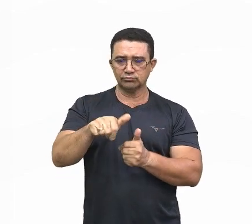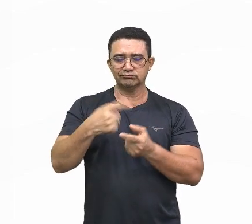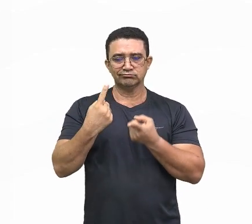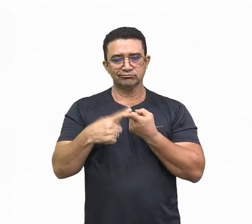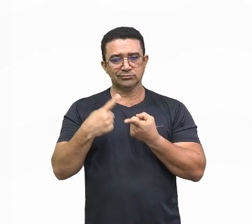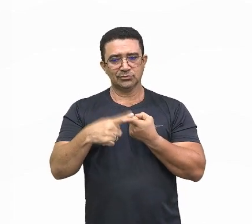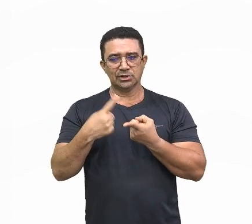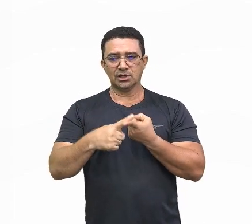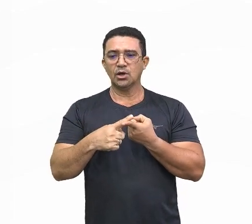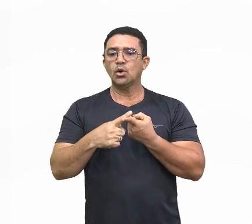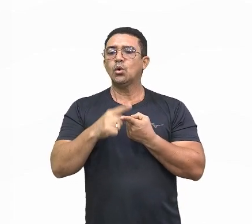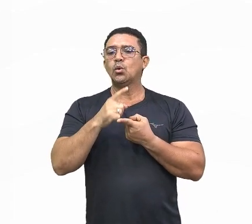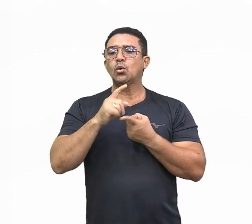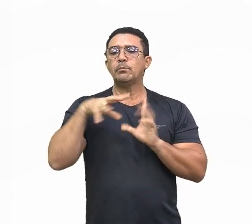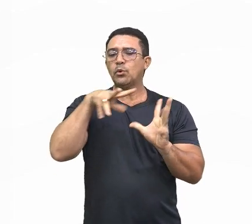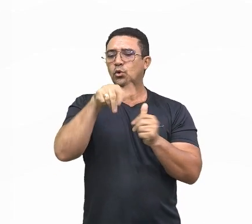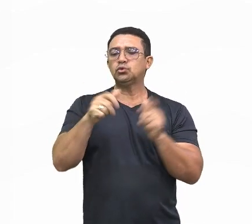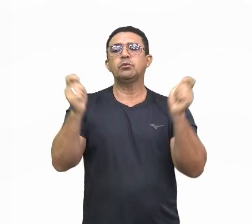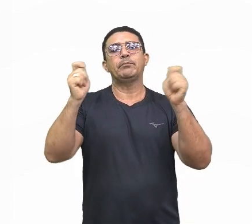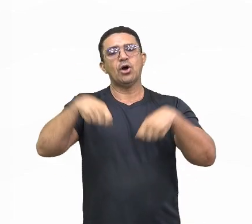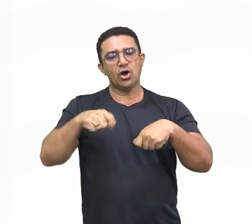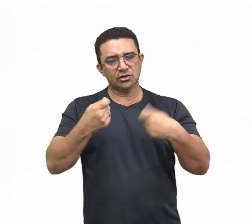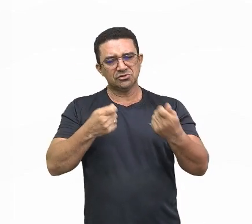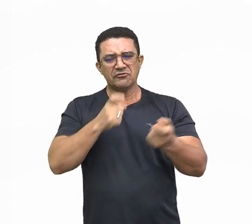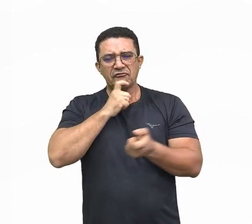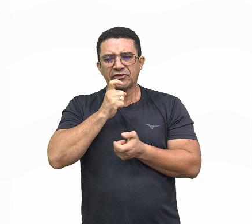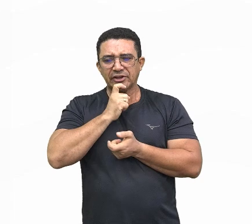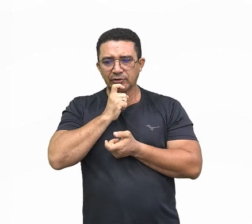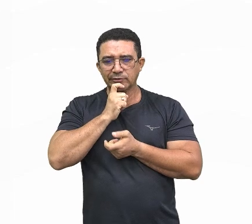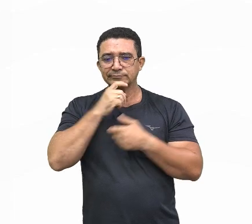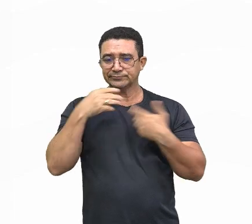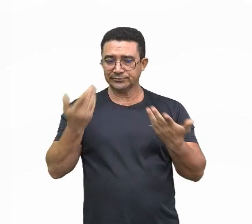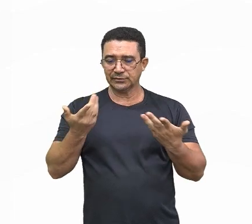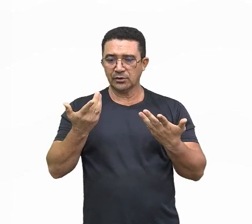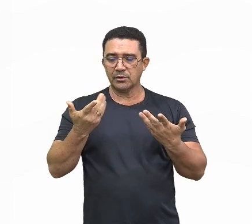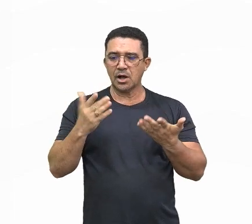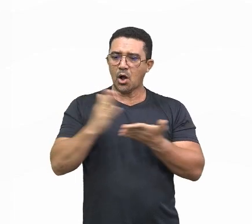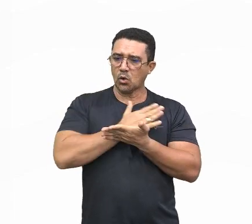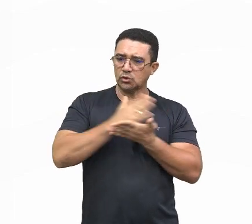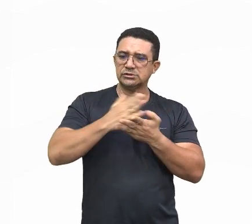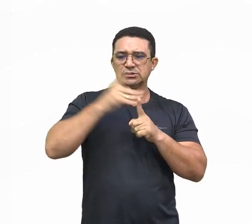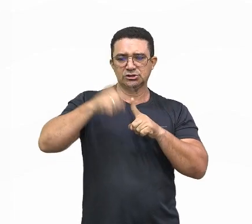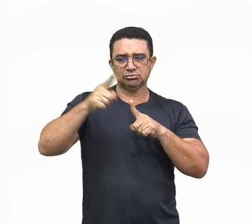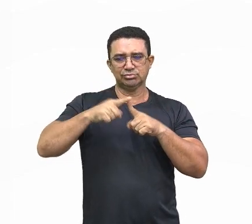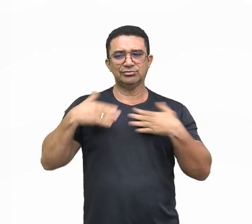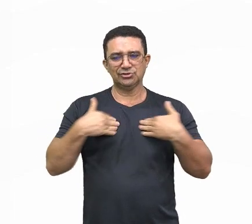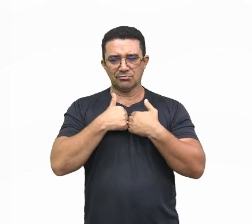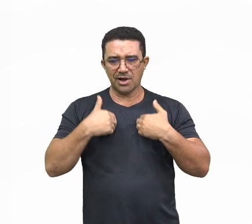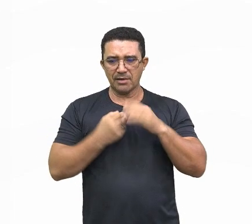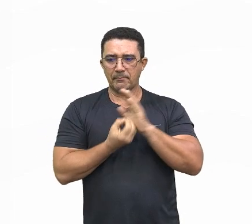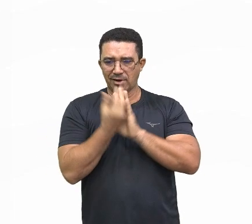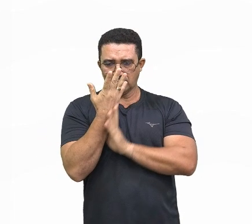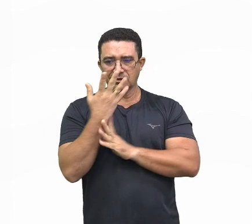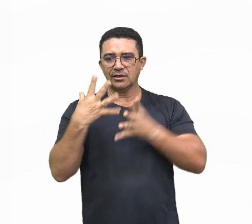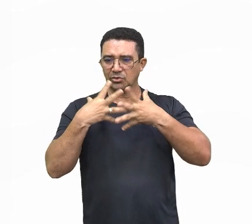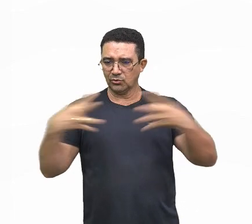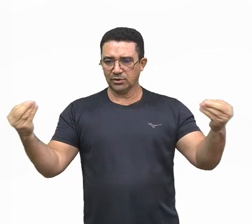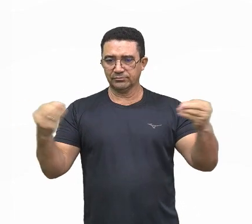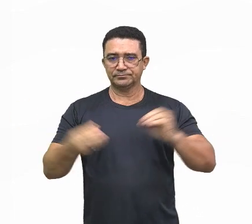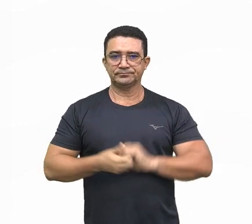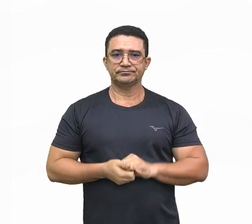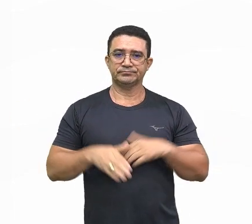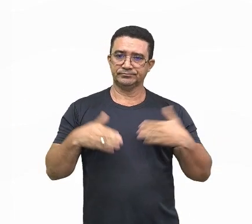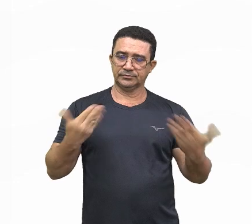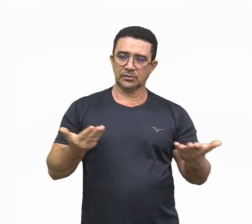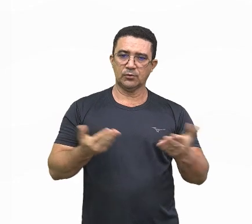poderia se tornar muito frio, inviabilizando a sobrevivência de diversas espécies. Normalmente,